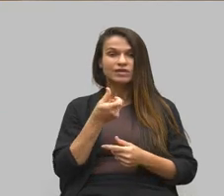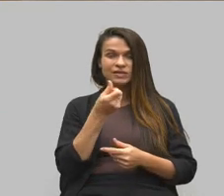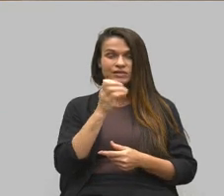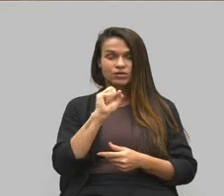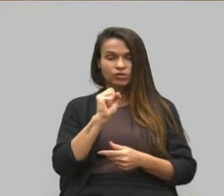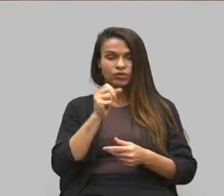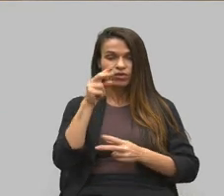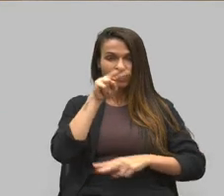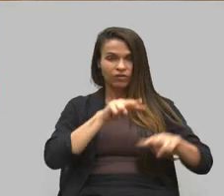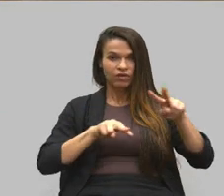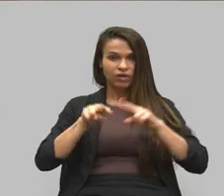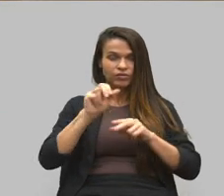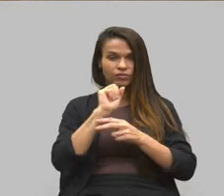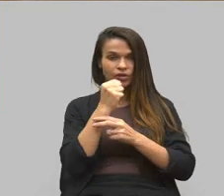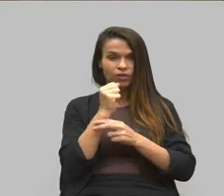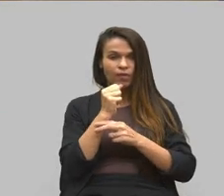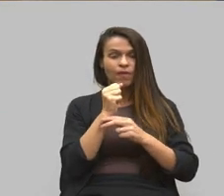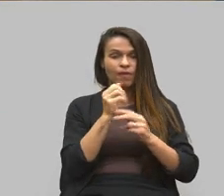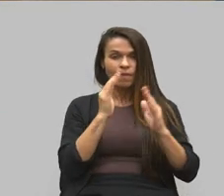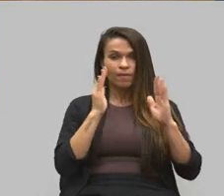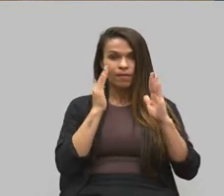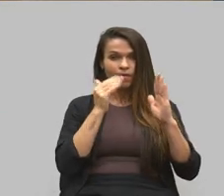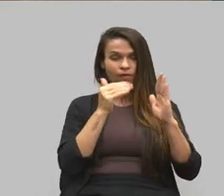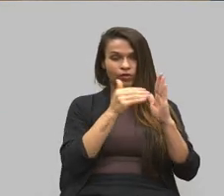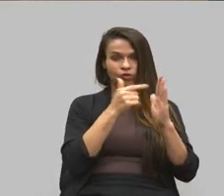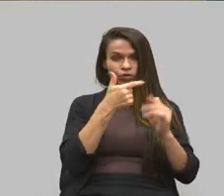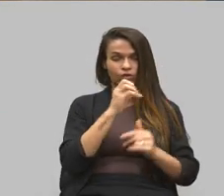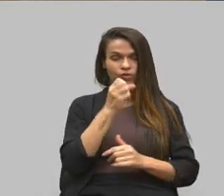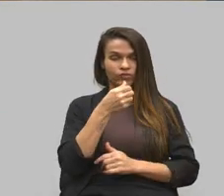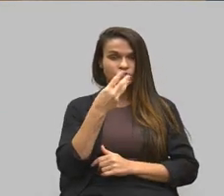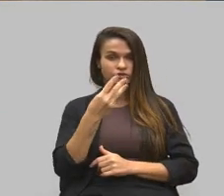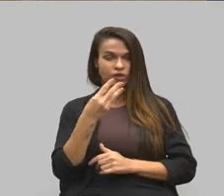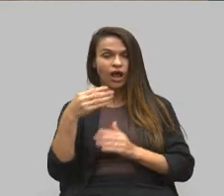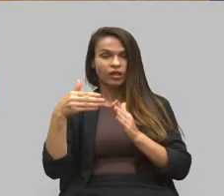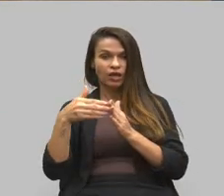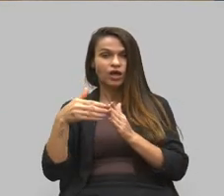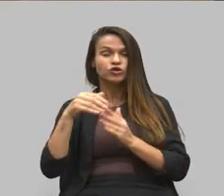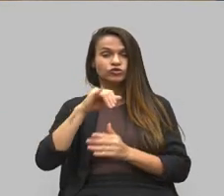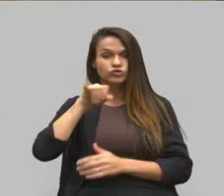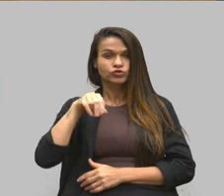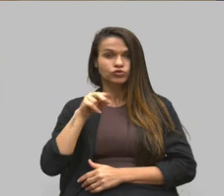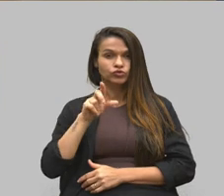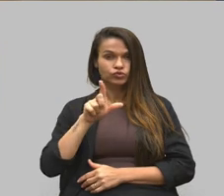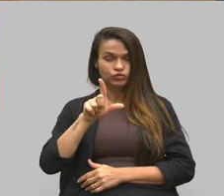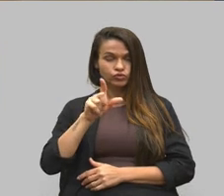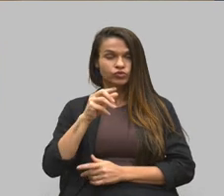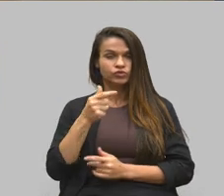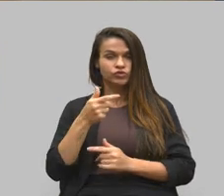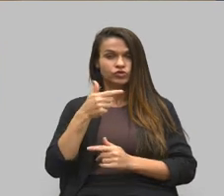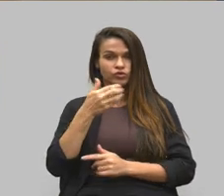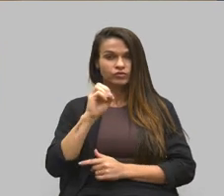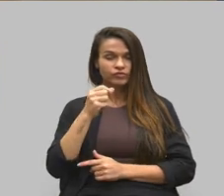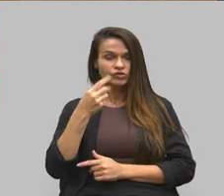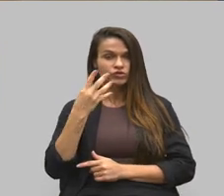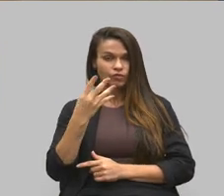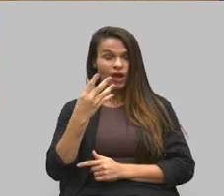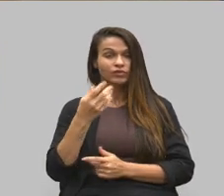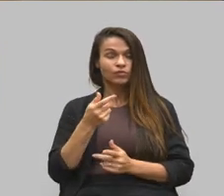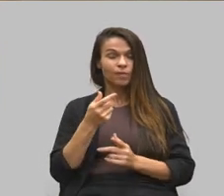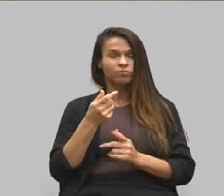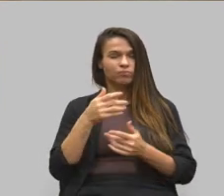escalas motoras do período de julho de 2023 a junho de 2024 com uma média de seis avaliações por